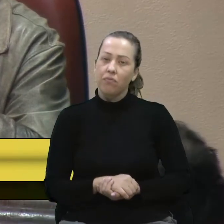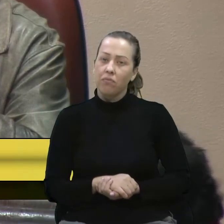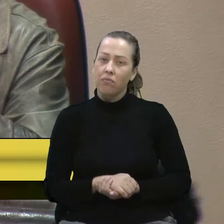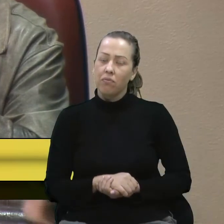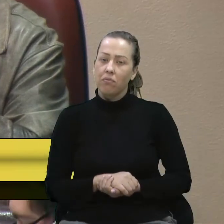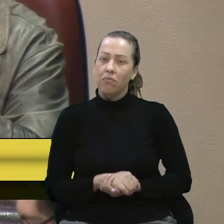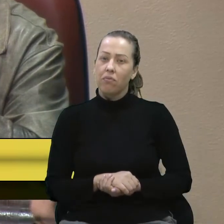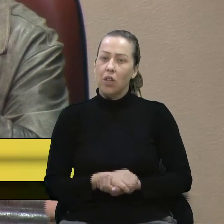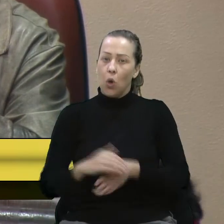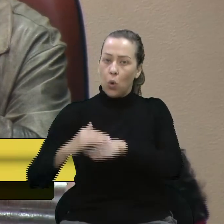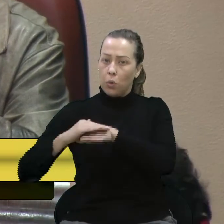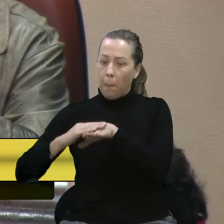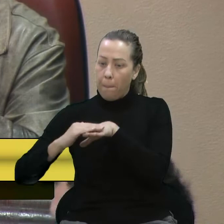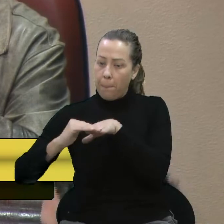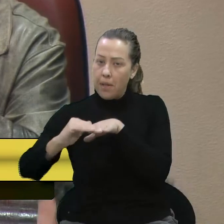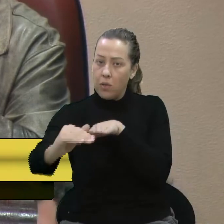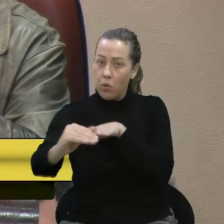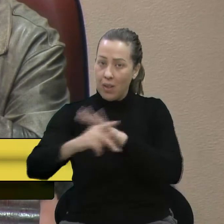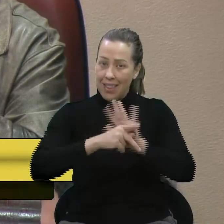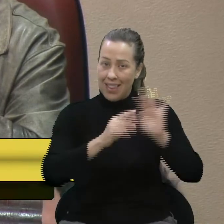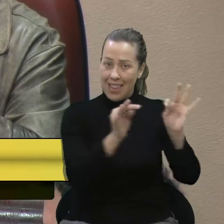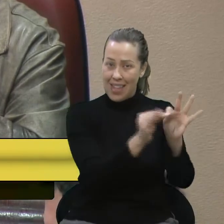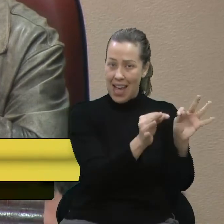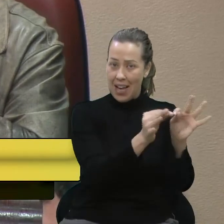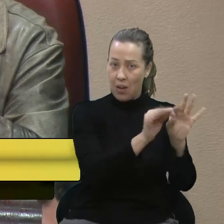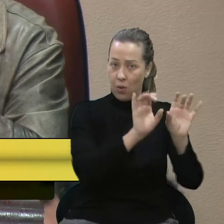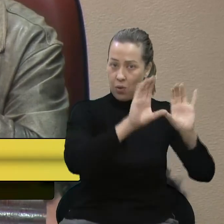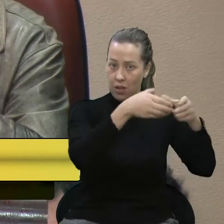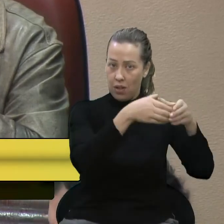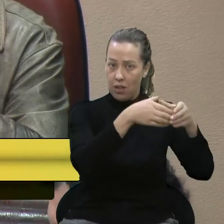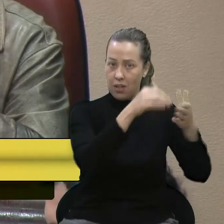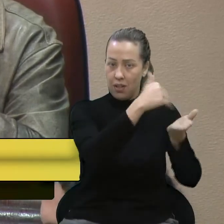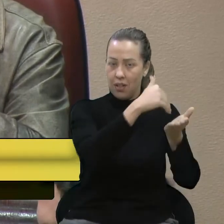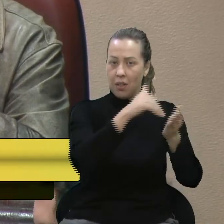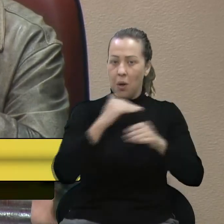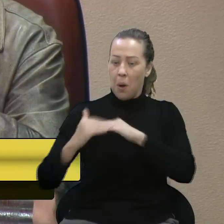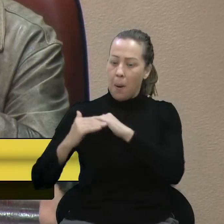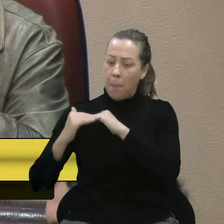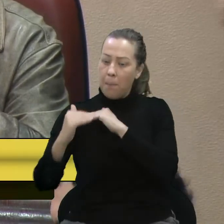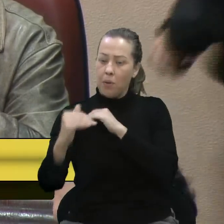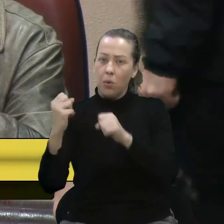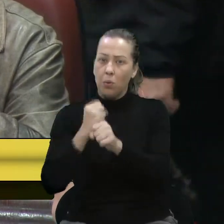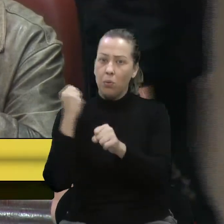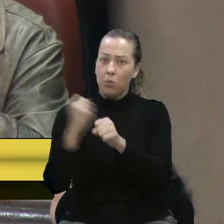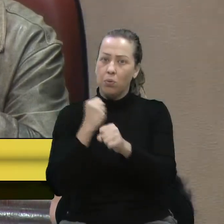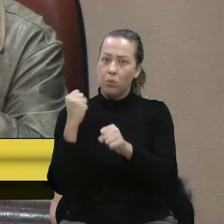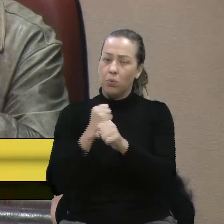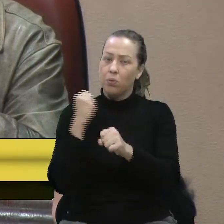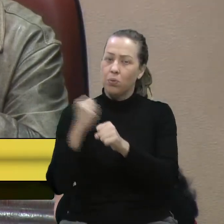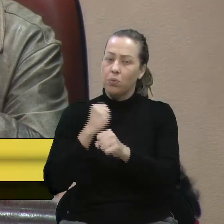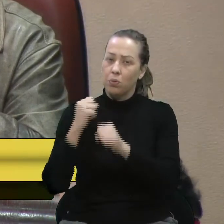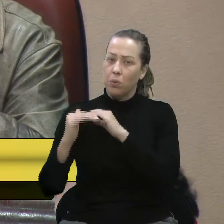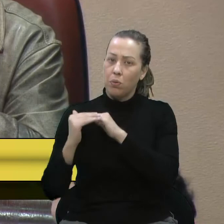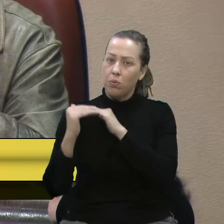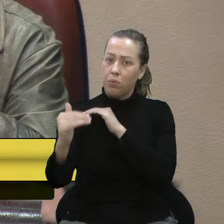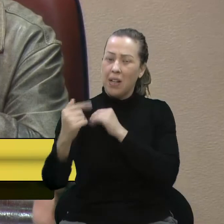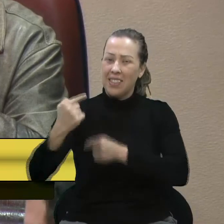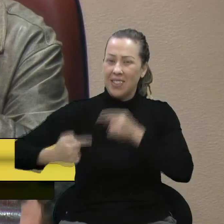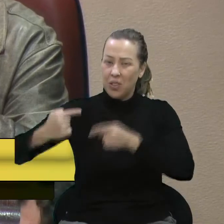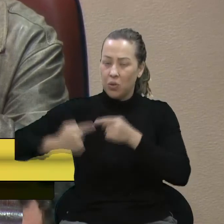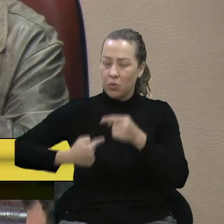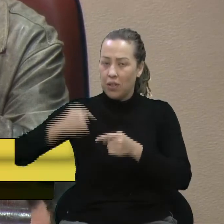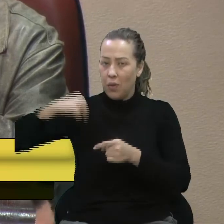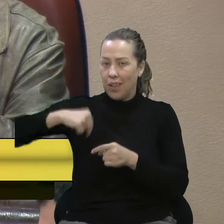Os pisos, com seus técnicos, os pisos rígidos foram construídos com muita, mas muita discussão em